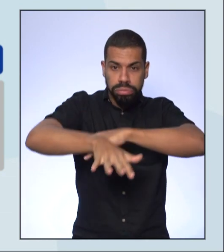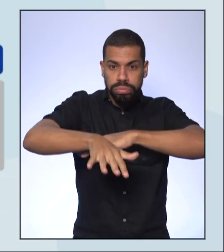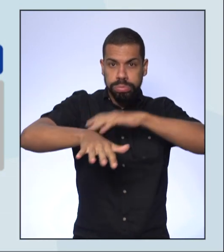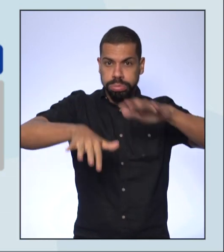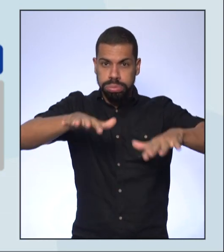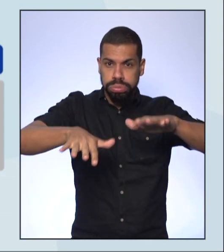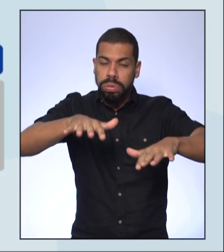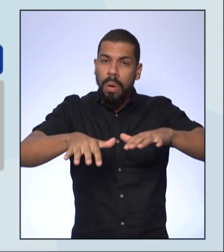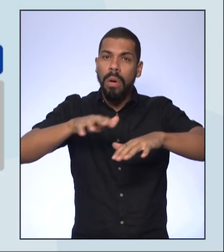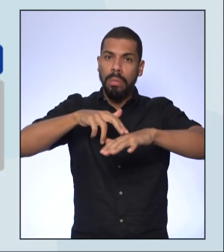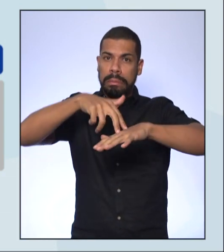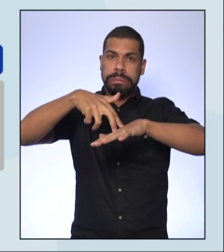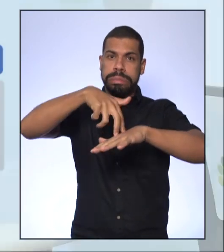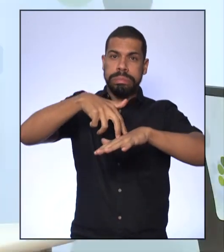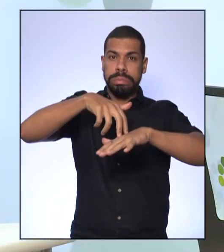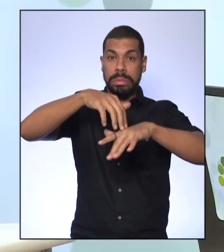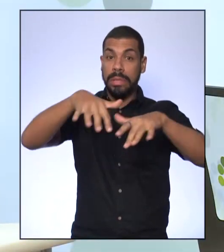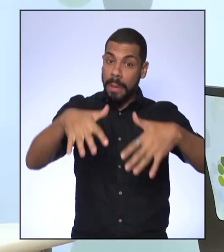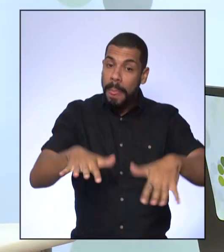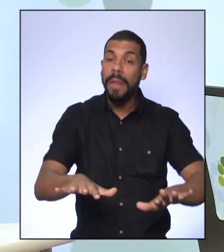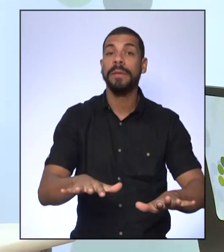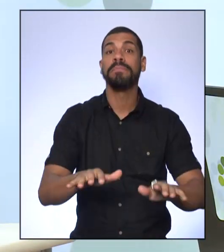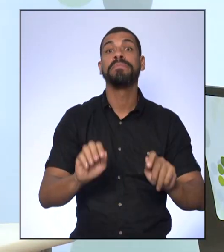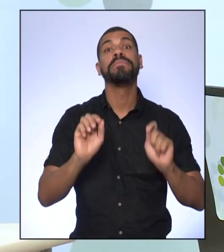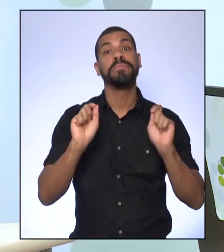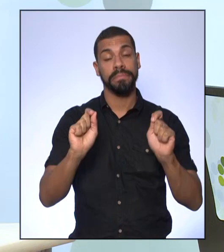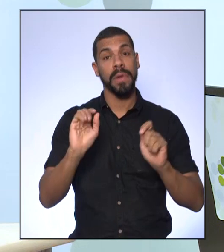estouro de barragens. Né? Tive vários exemplos aí